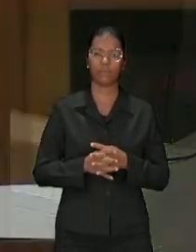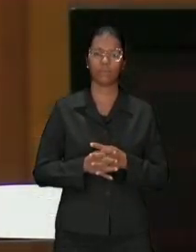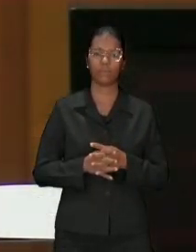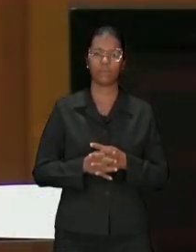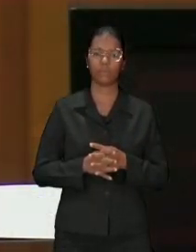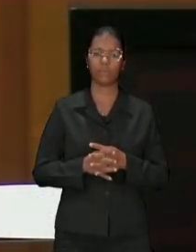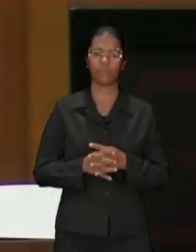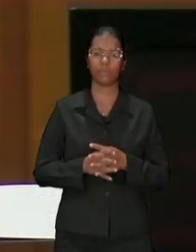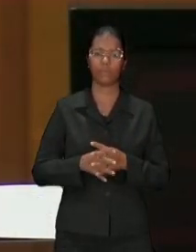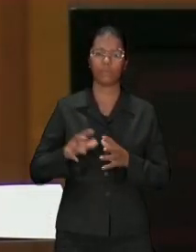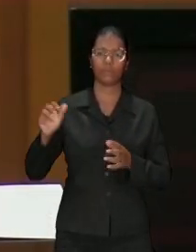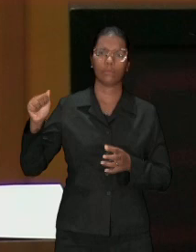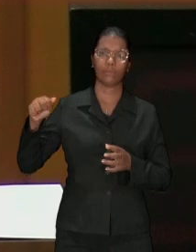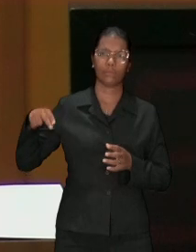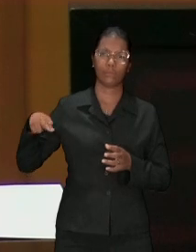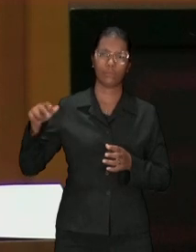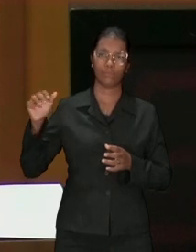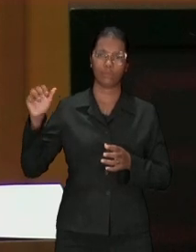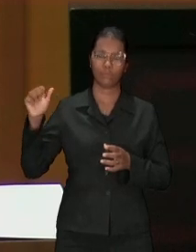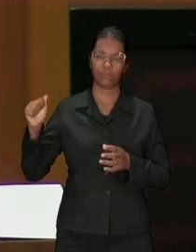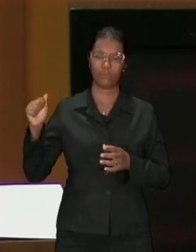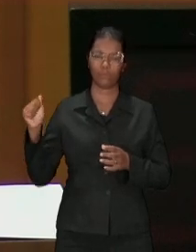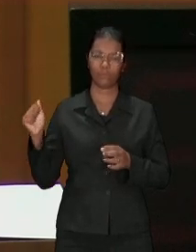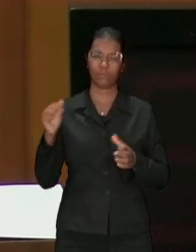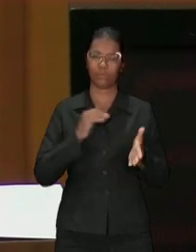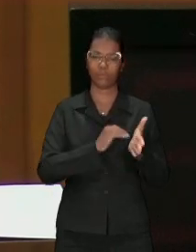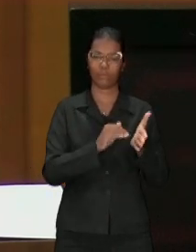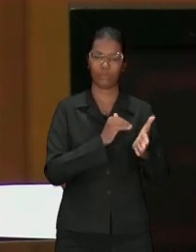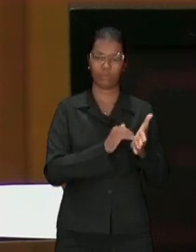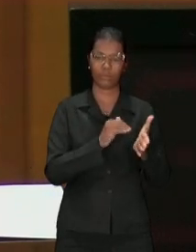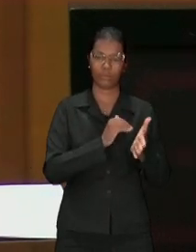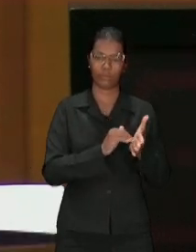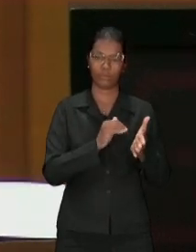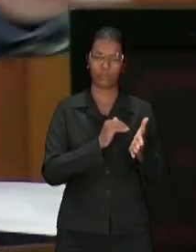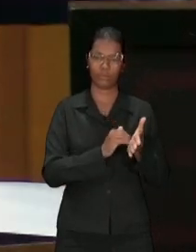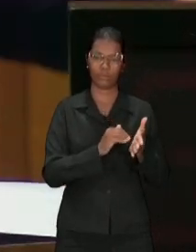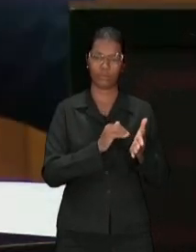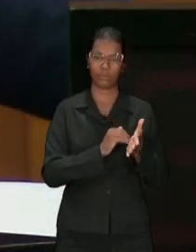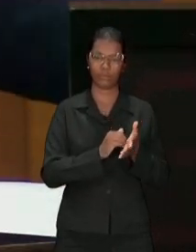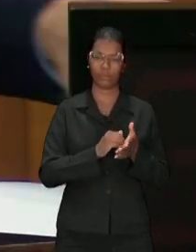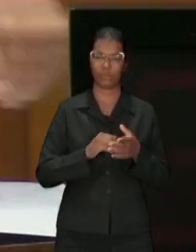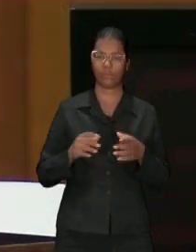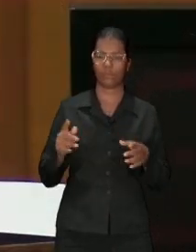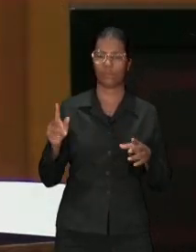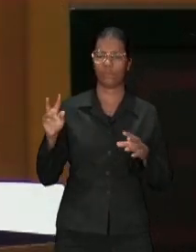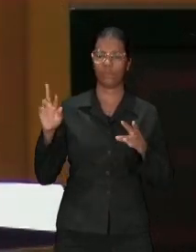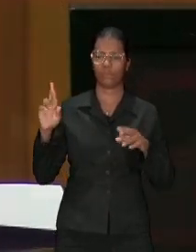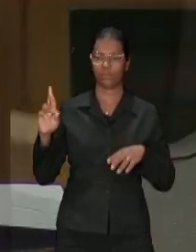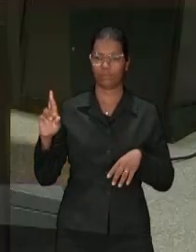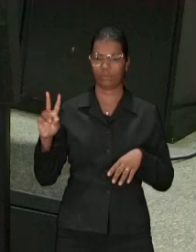Senhora Ana Cristina Vieira, secretária de Assistência Social de Várzea Grande.